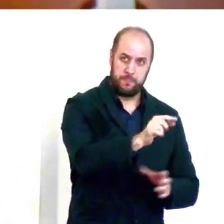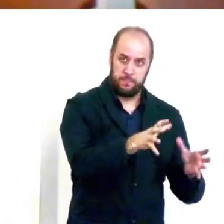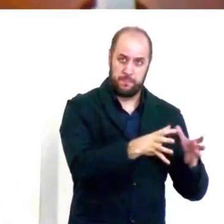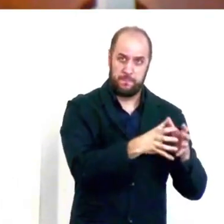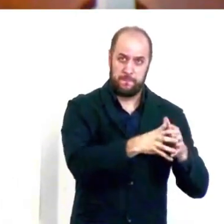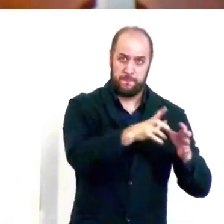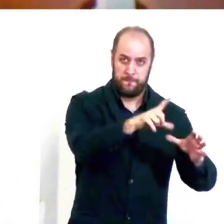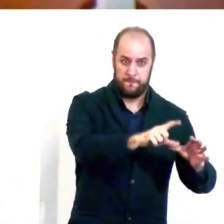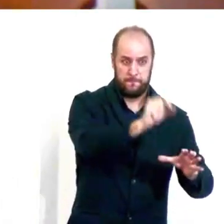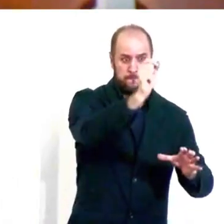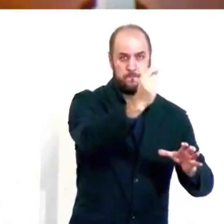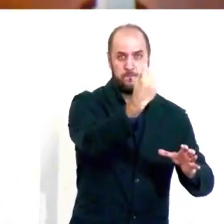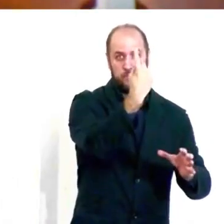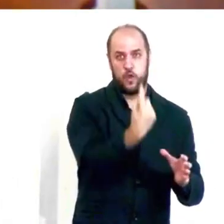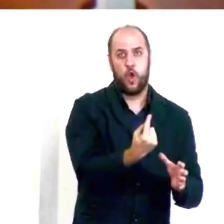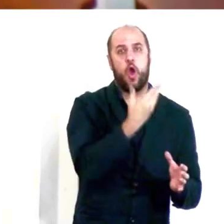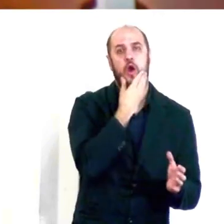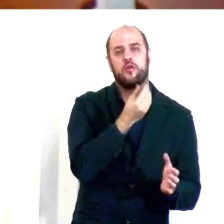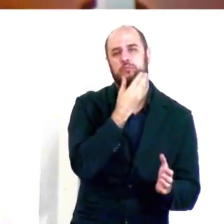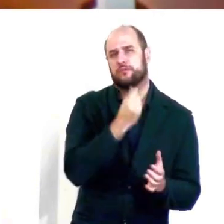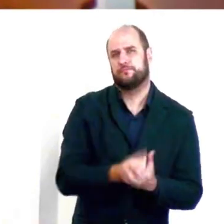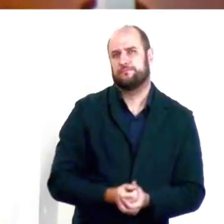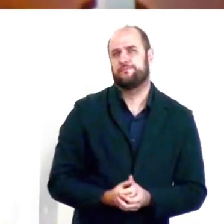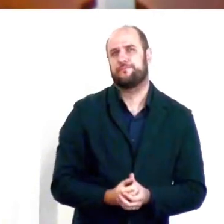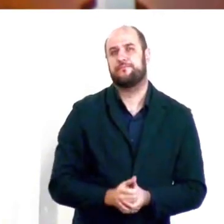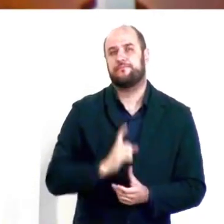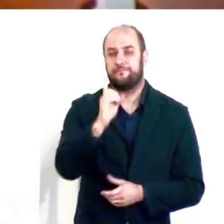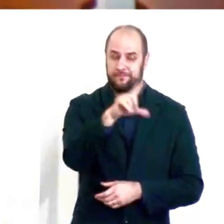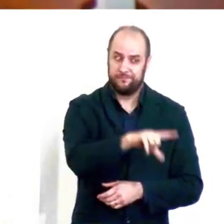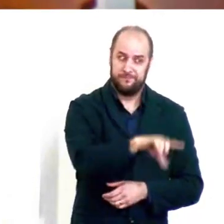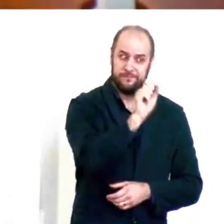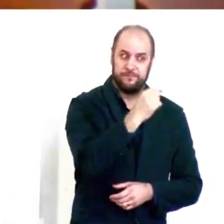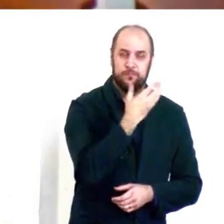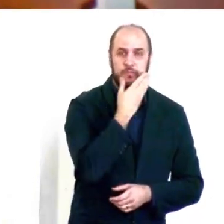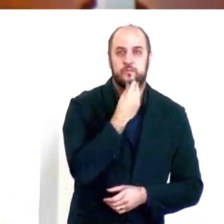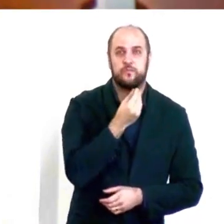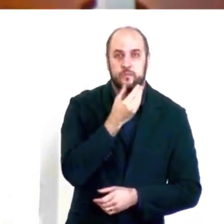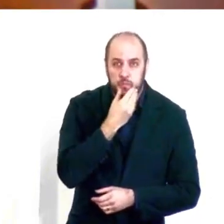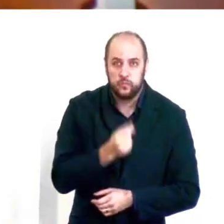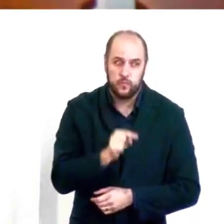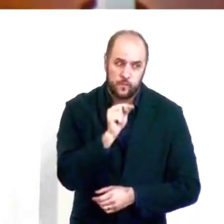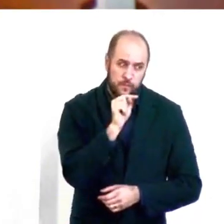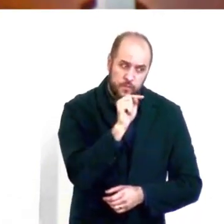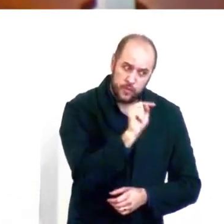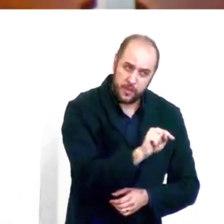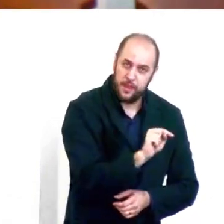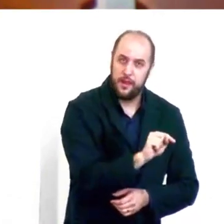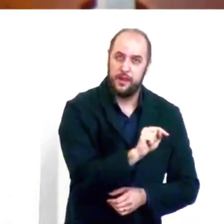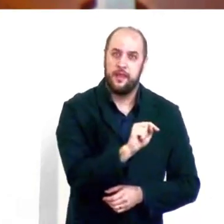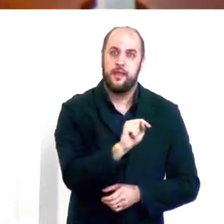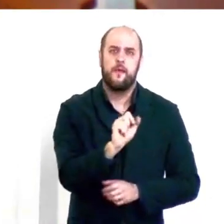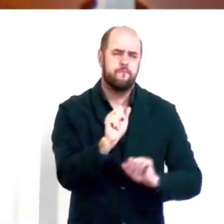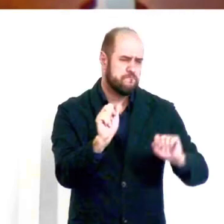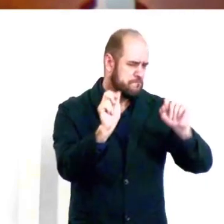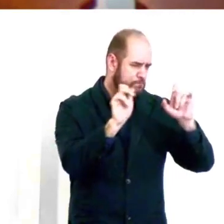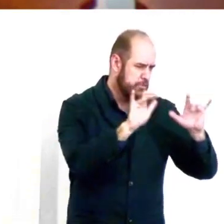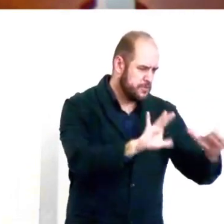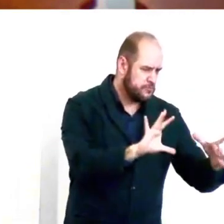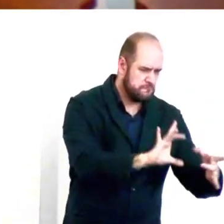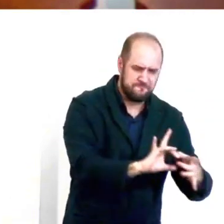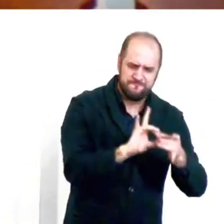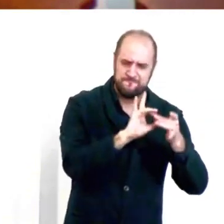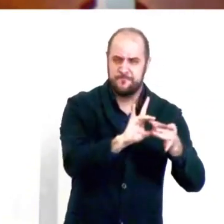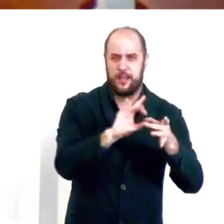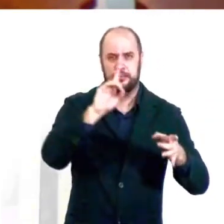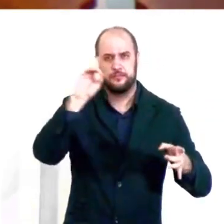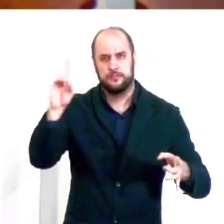homem. É dessa genealogia que Deus vai escolher aquele a quem vai receber uma aliança.